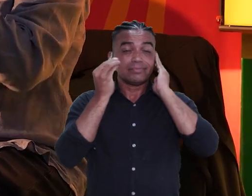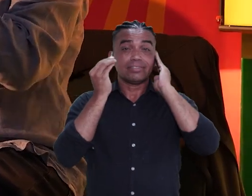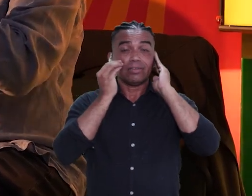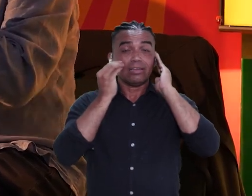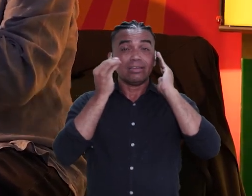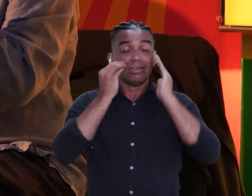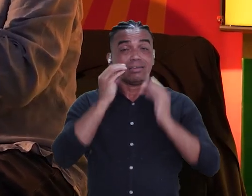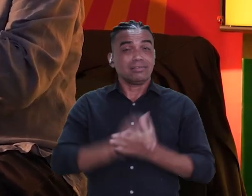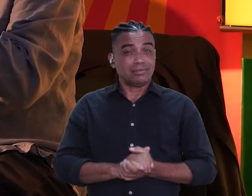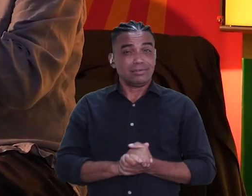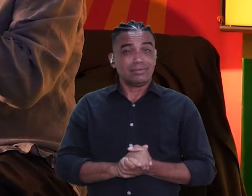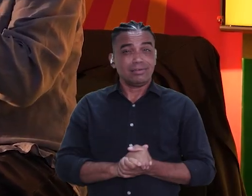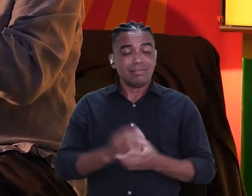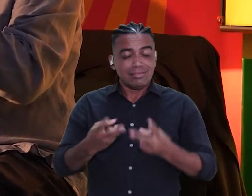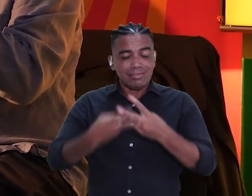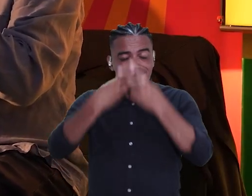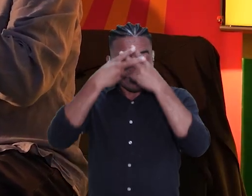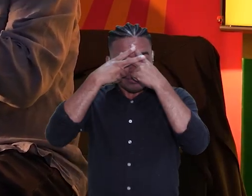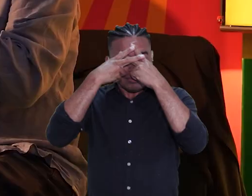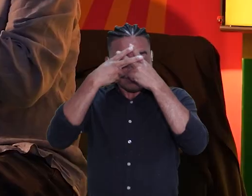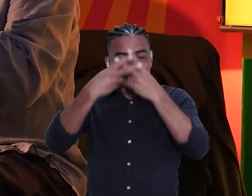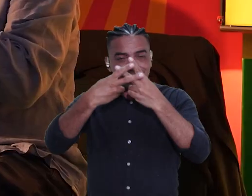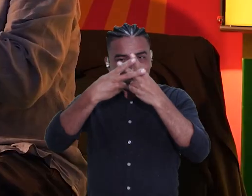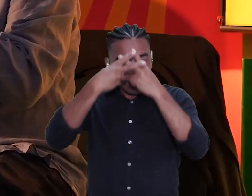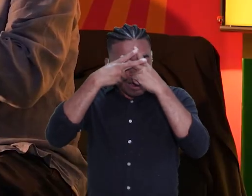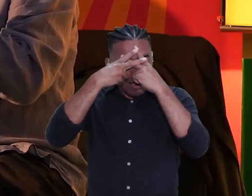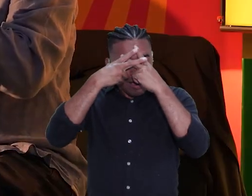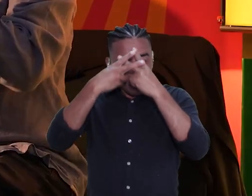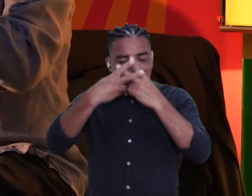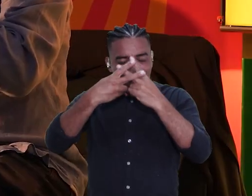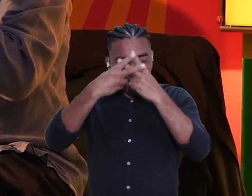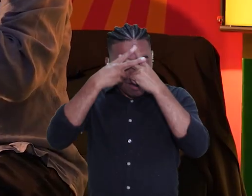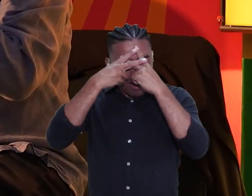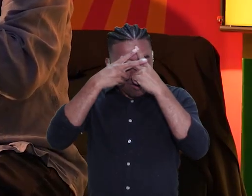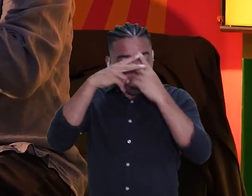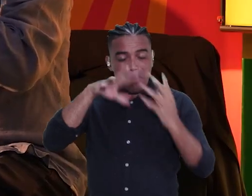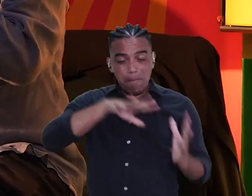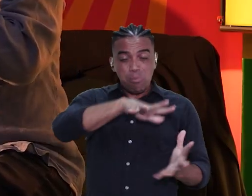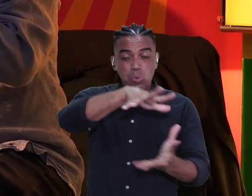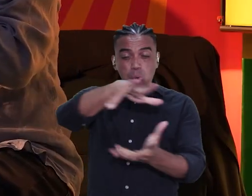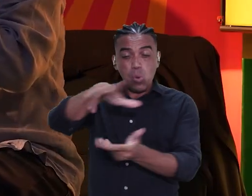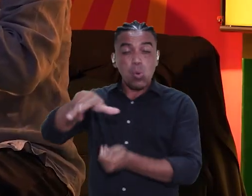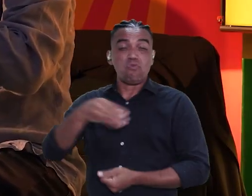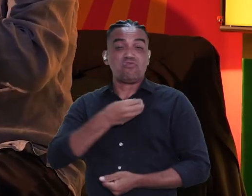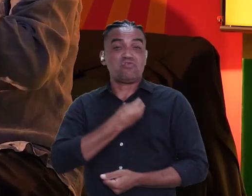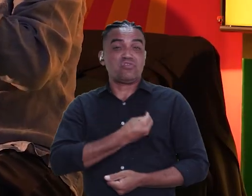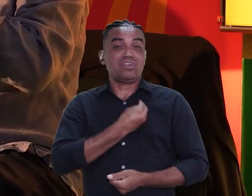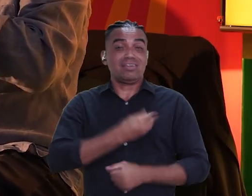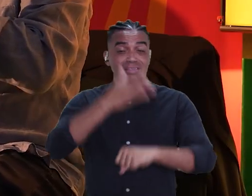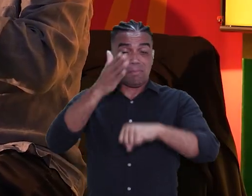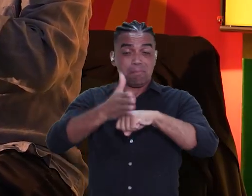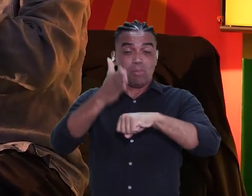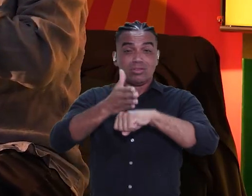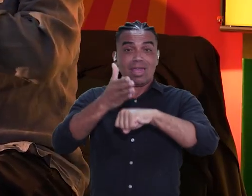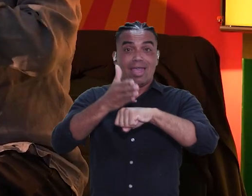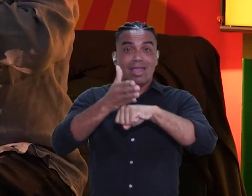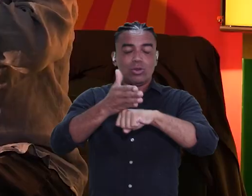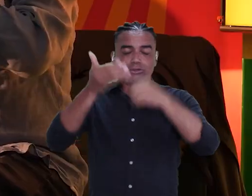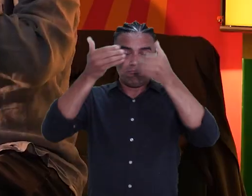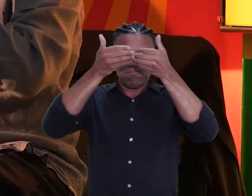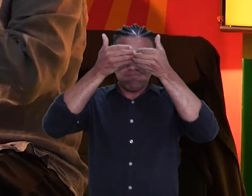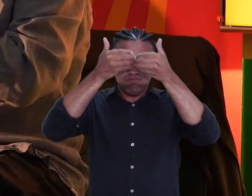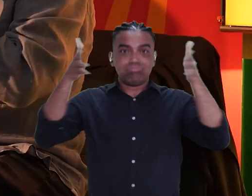experimenta o trauma da existência do mundo moderno que se abria ali, né? Que